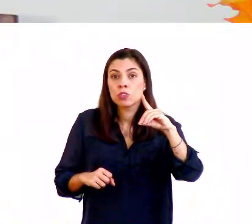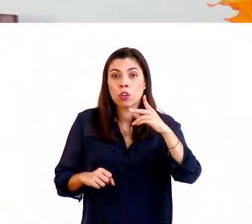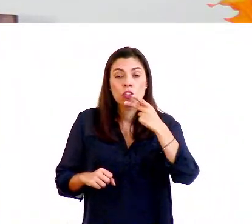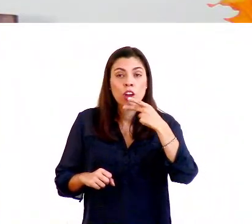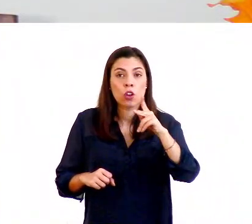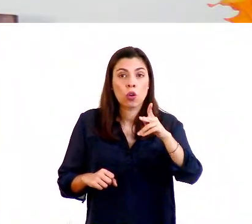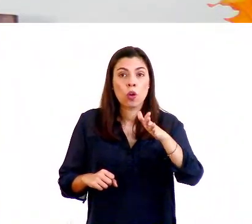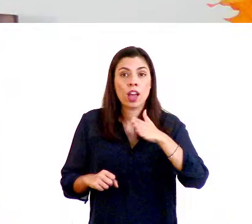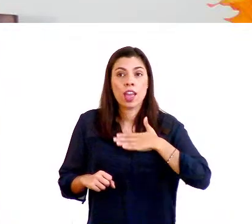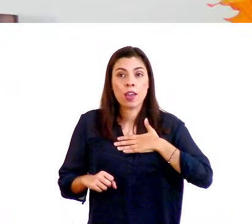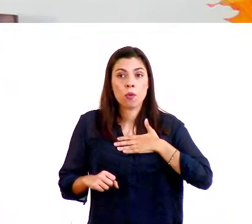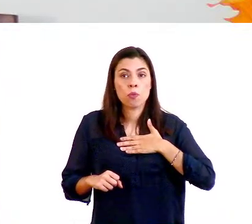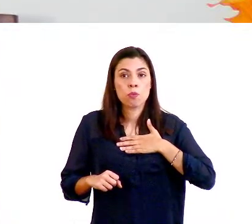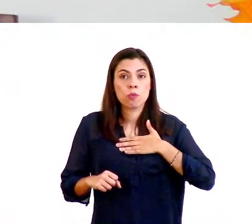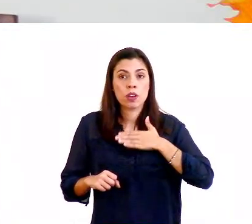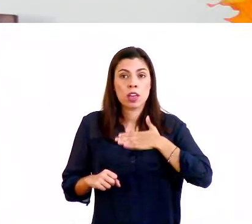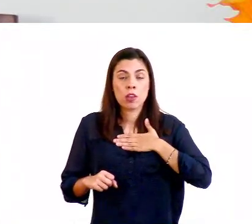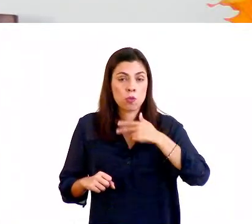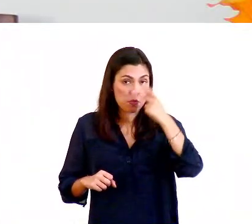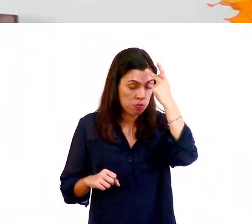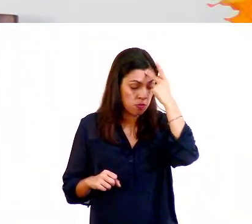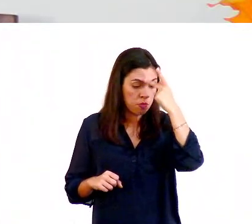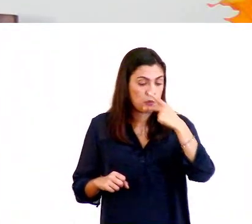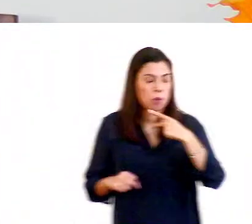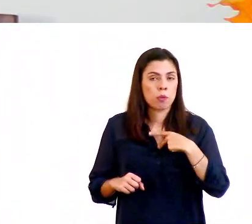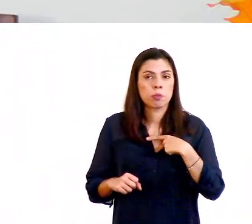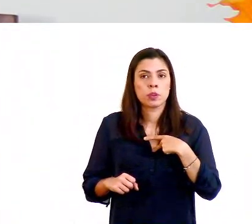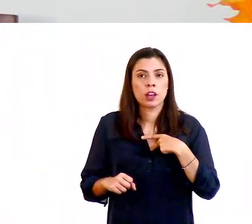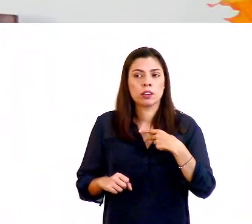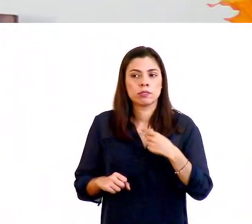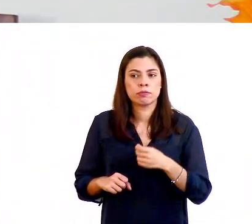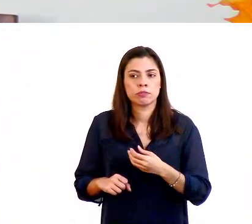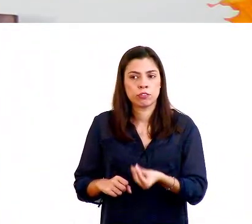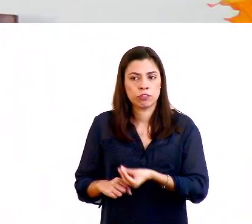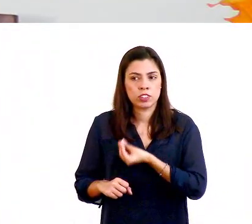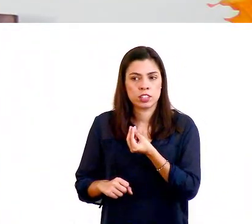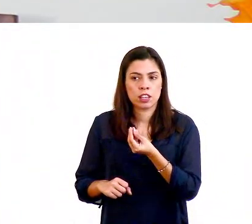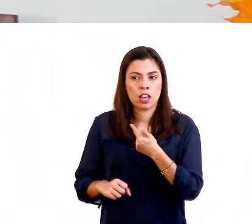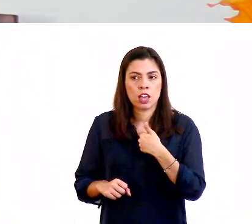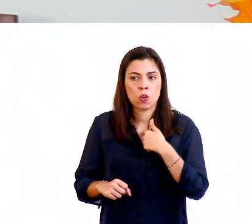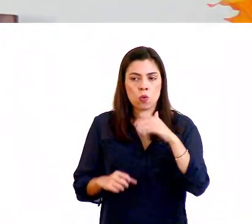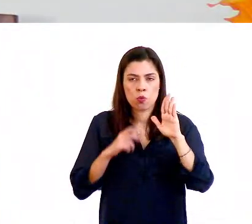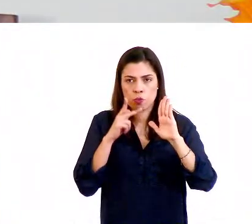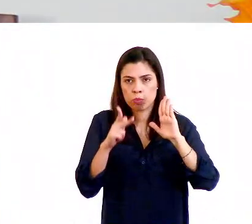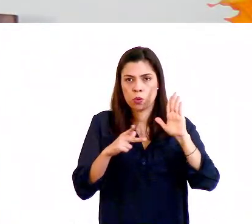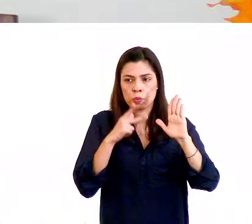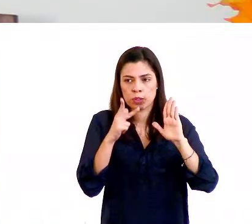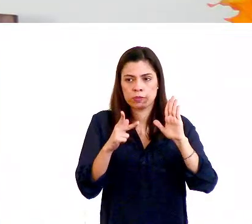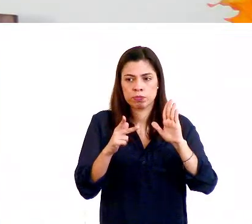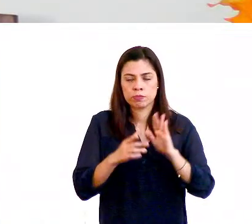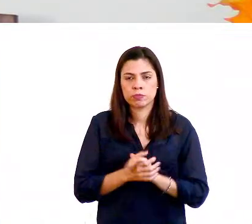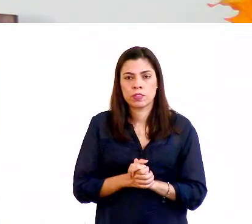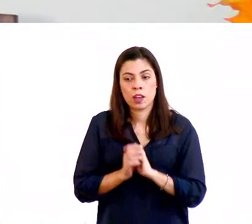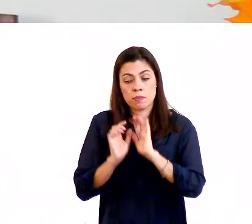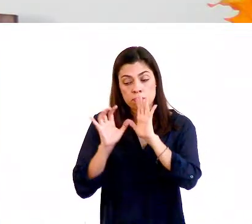mesmo. Quais são as duas coisas, portanto? A promessa e o juramento.